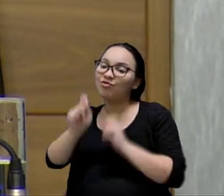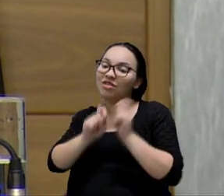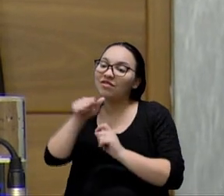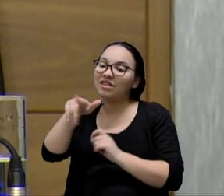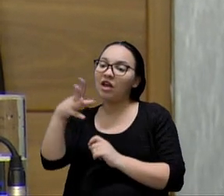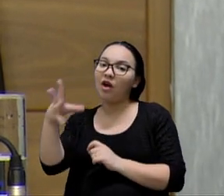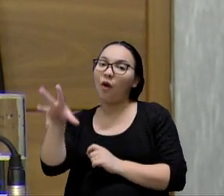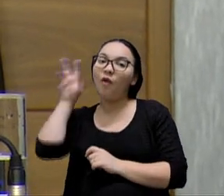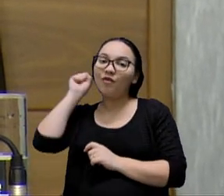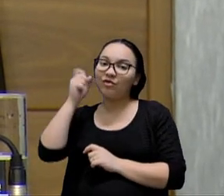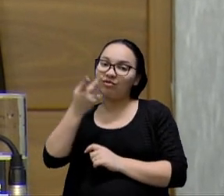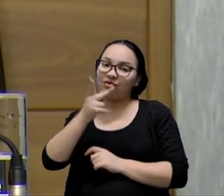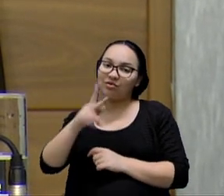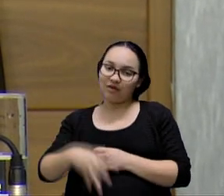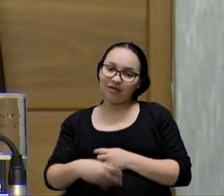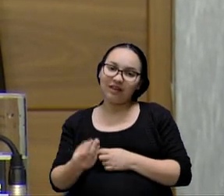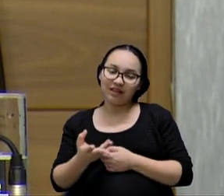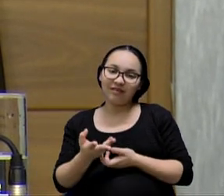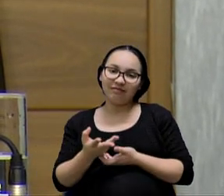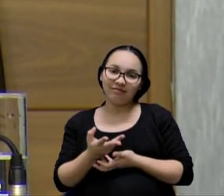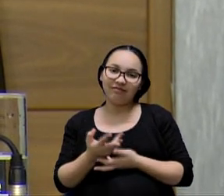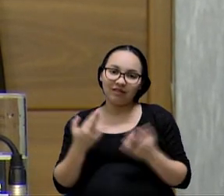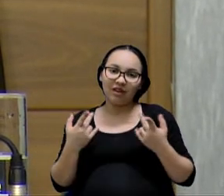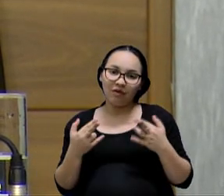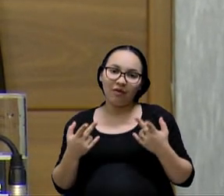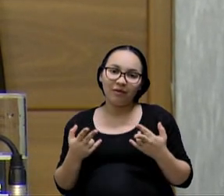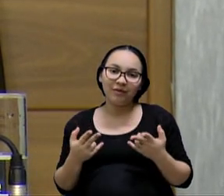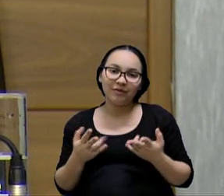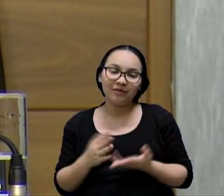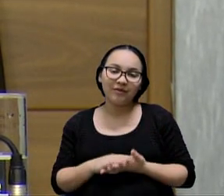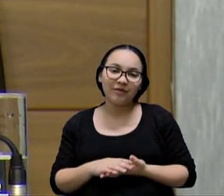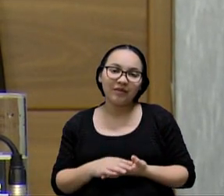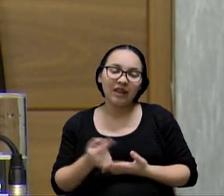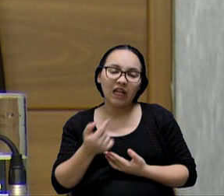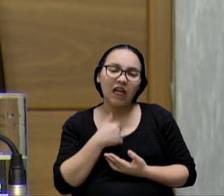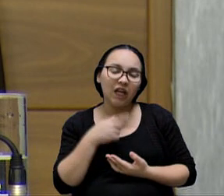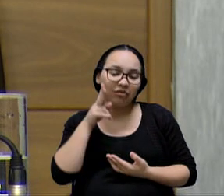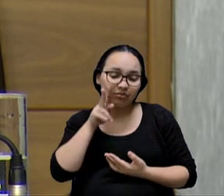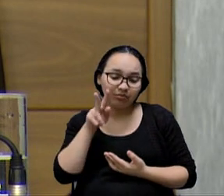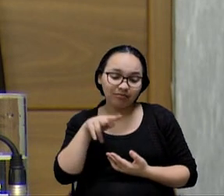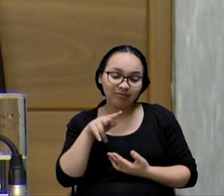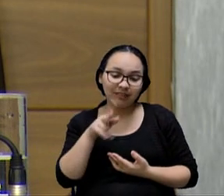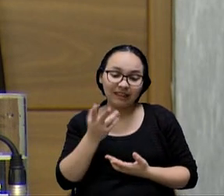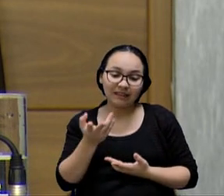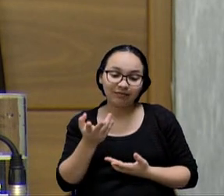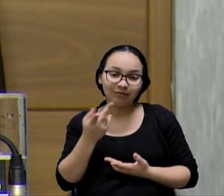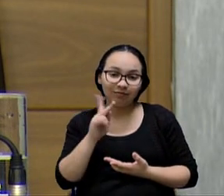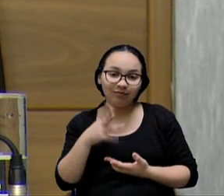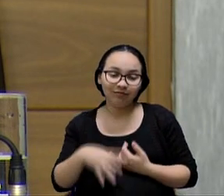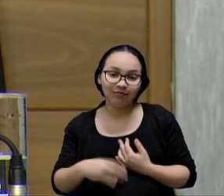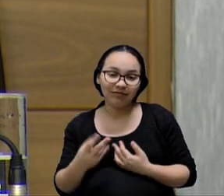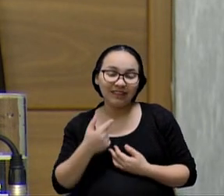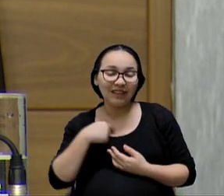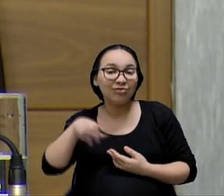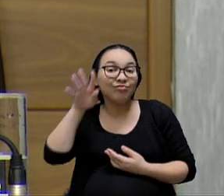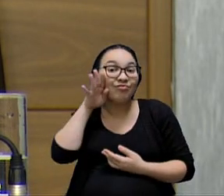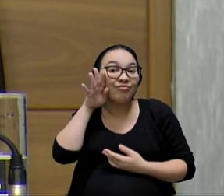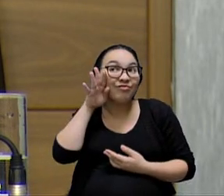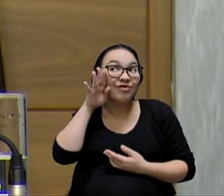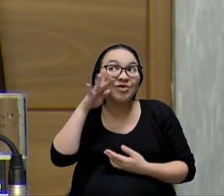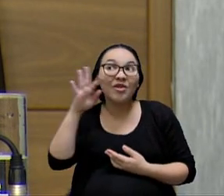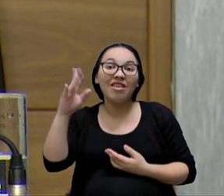menina. E, quando eu a vi aqui, eu sonhei que um dia